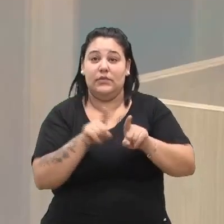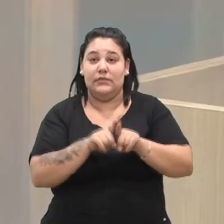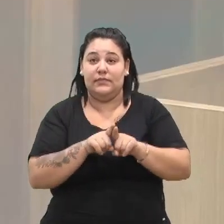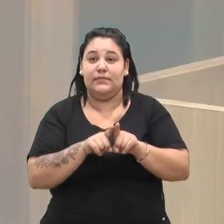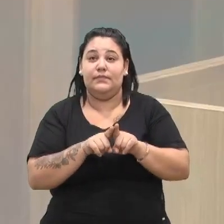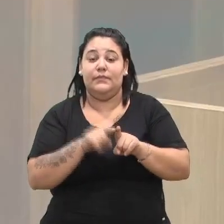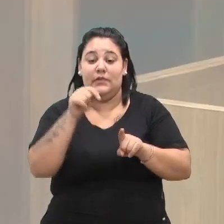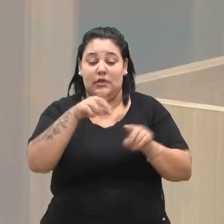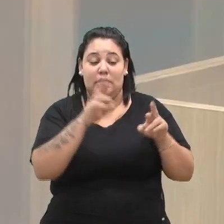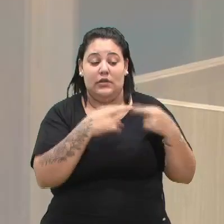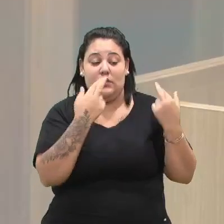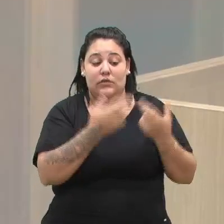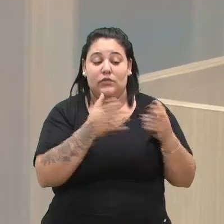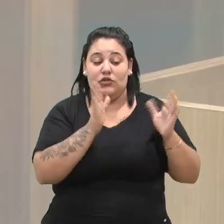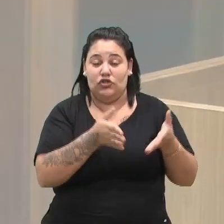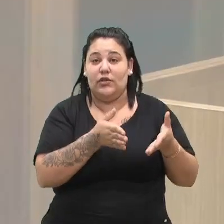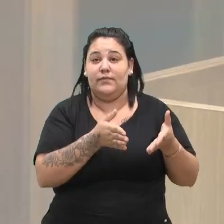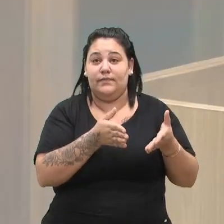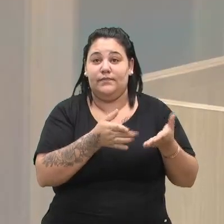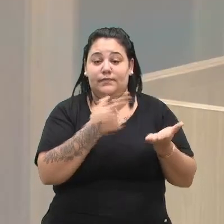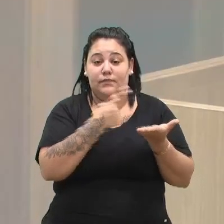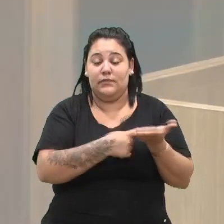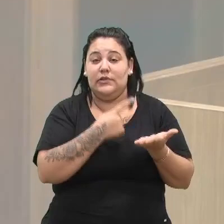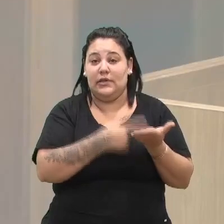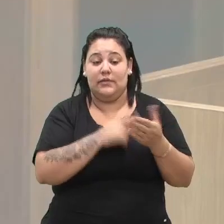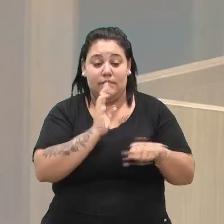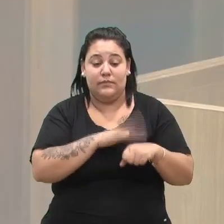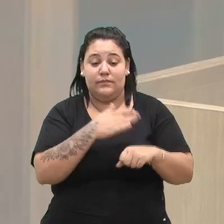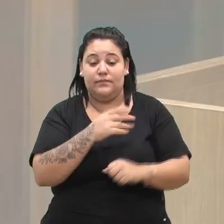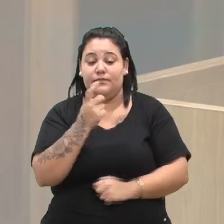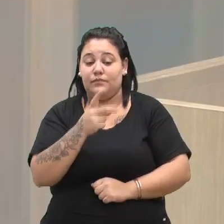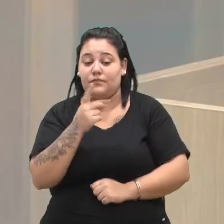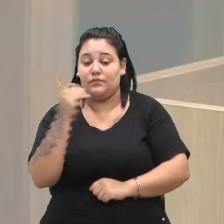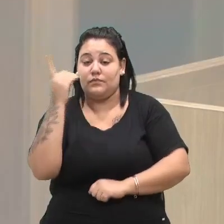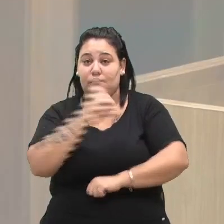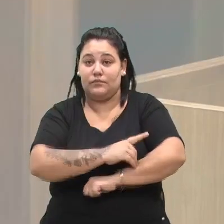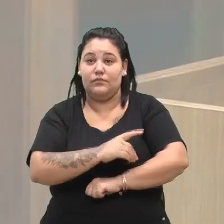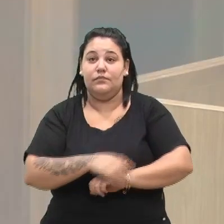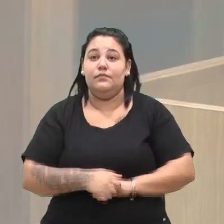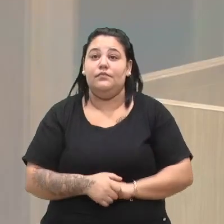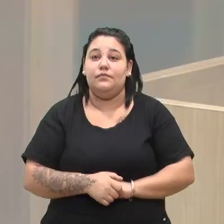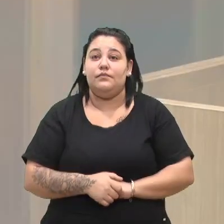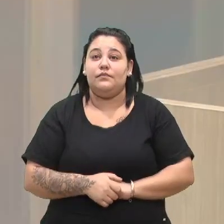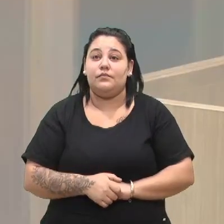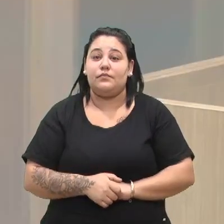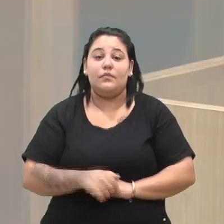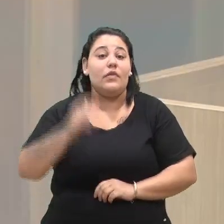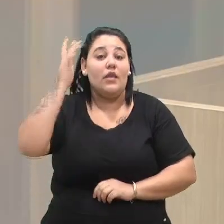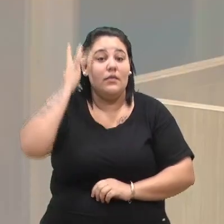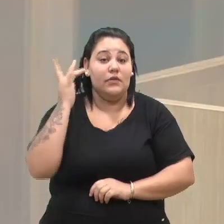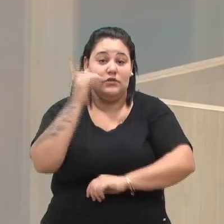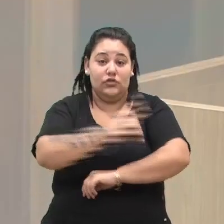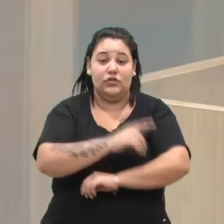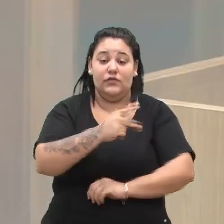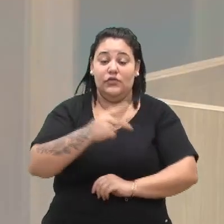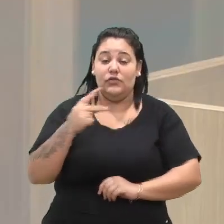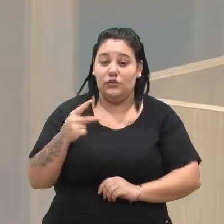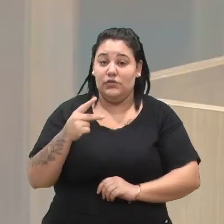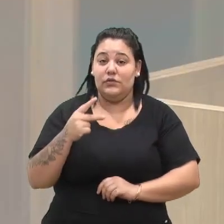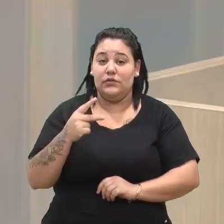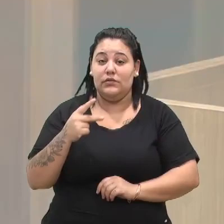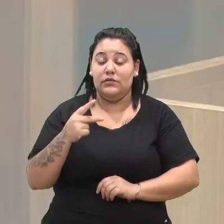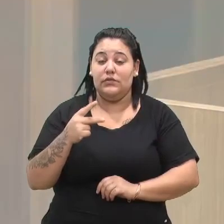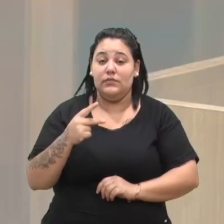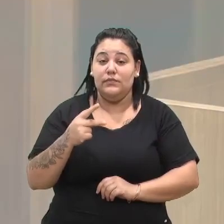está agendada há mais de 12 dias, tá? Amanhã, dia 22, às 13h30, aqui